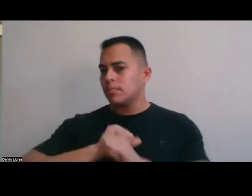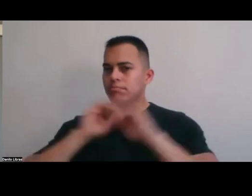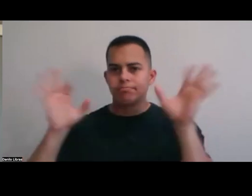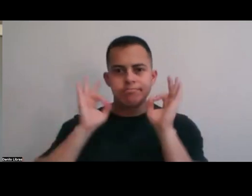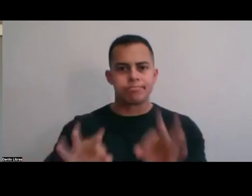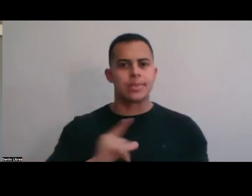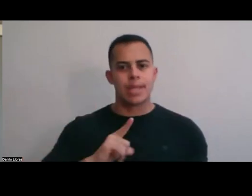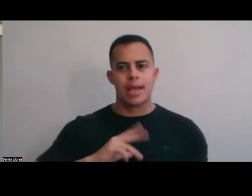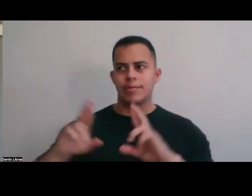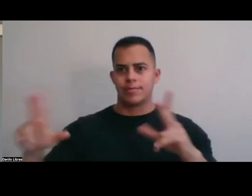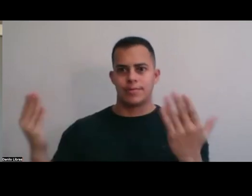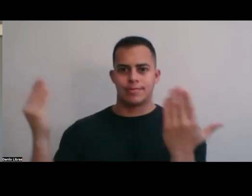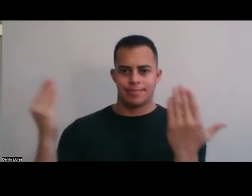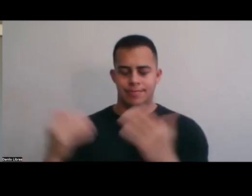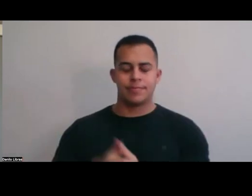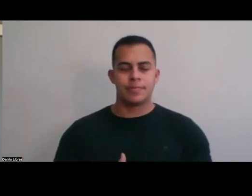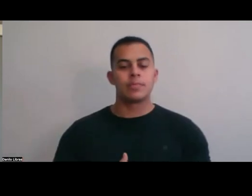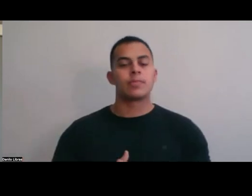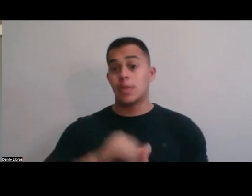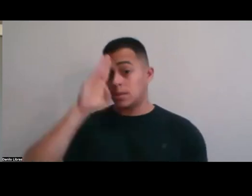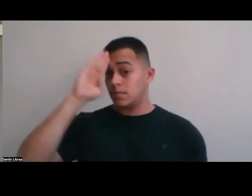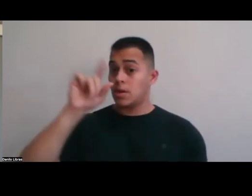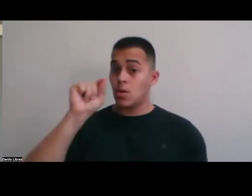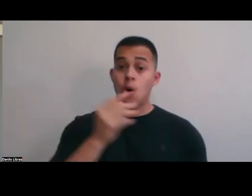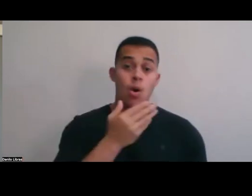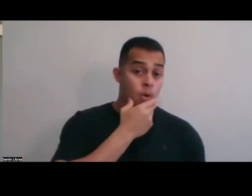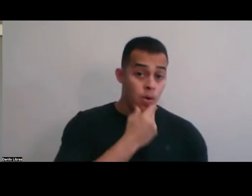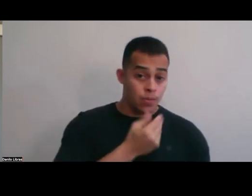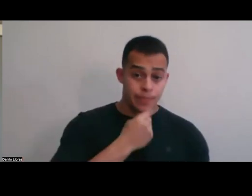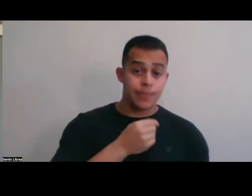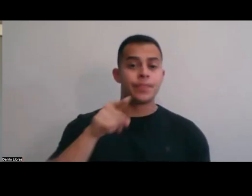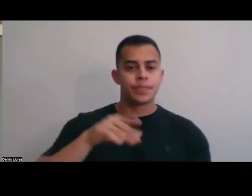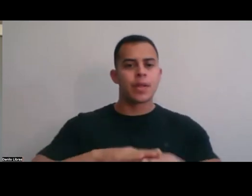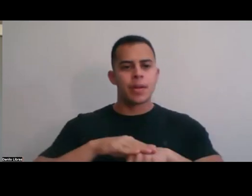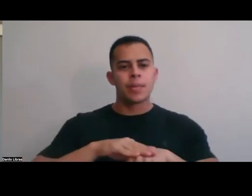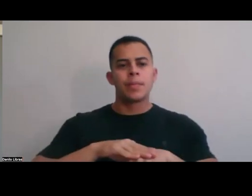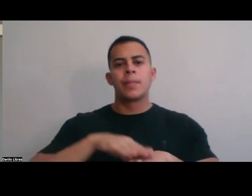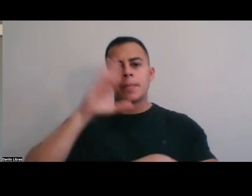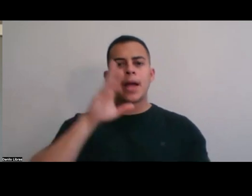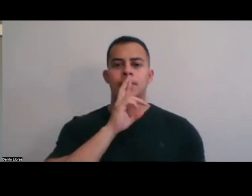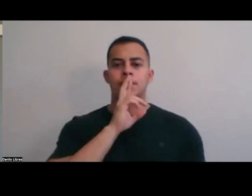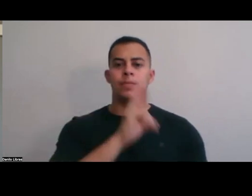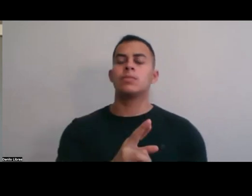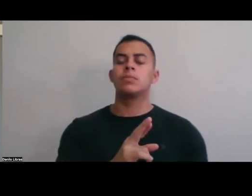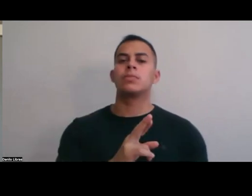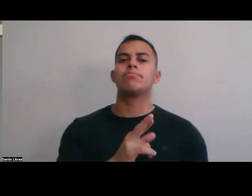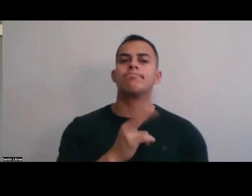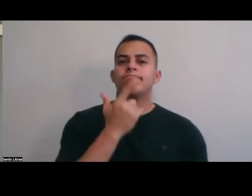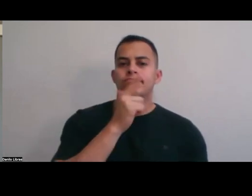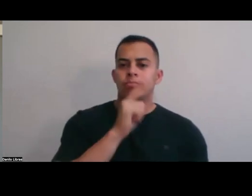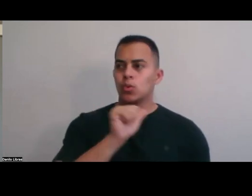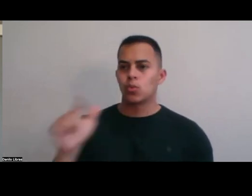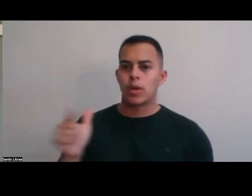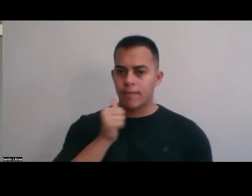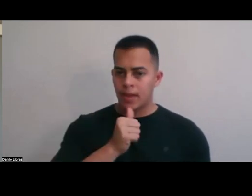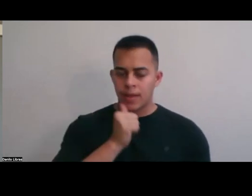muito claramente. Em geral, os machos, eles são muito mais responsivos do que as fêmeas. Quando a gente vai comparar